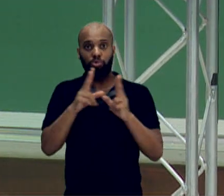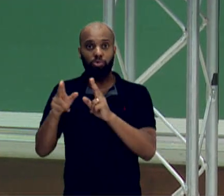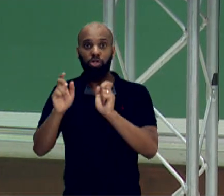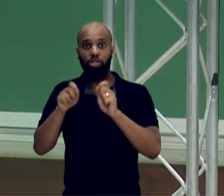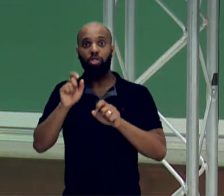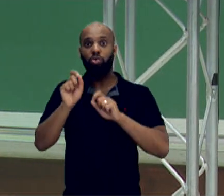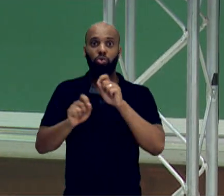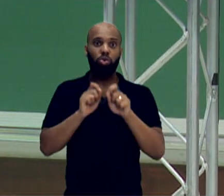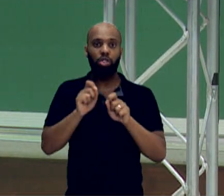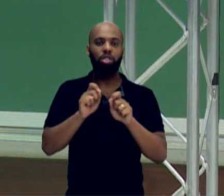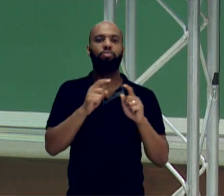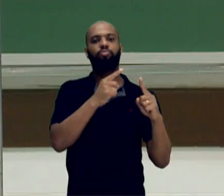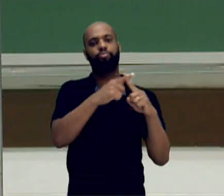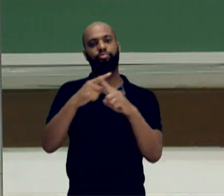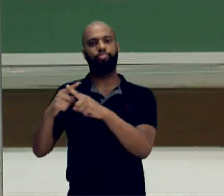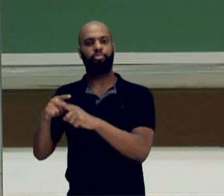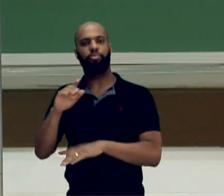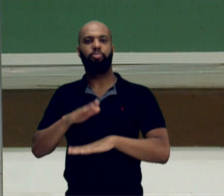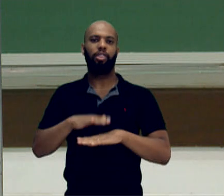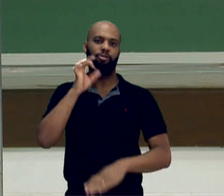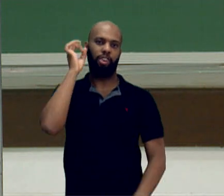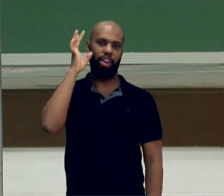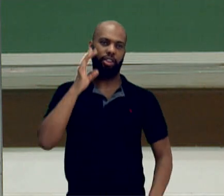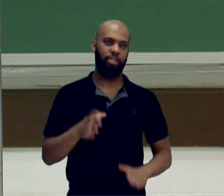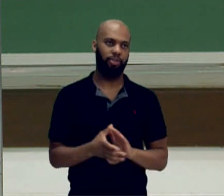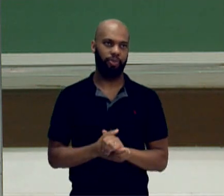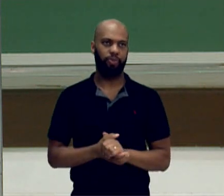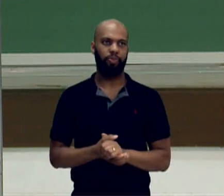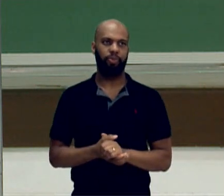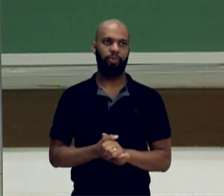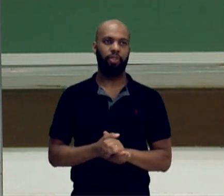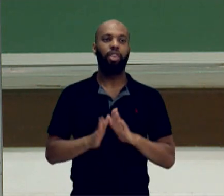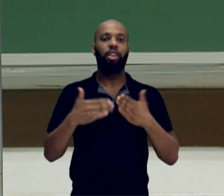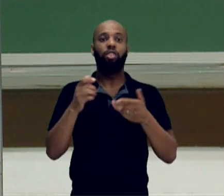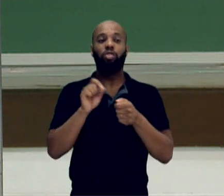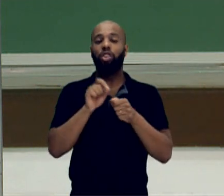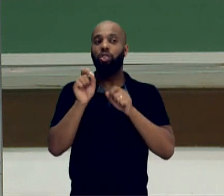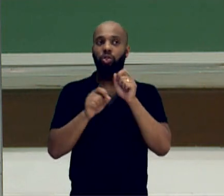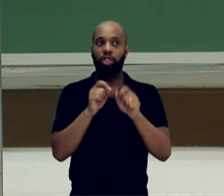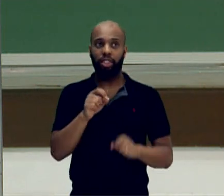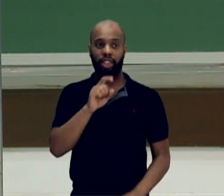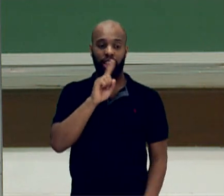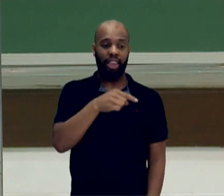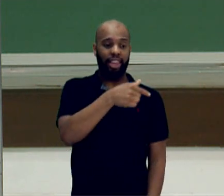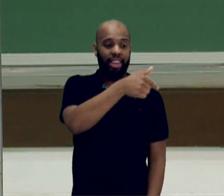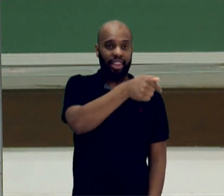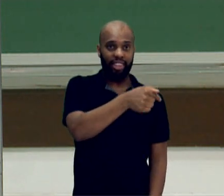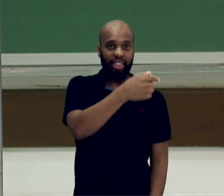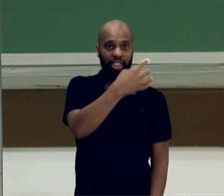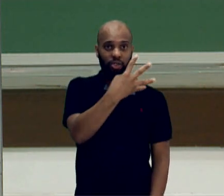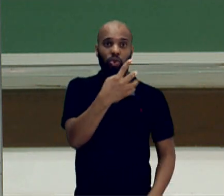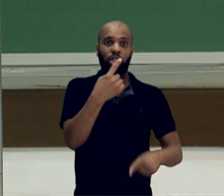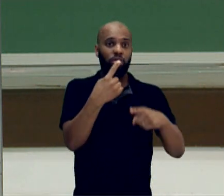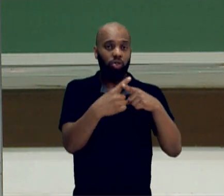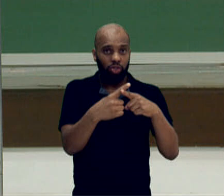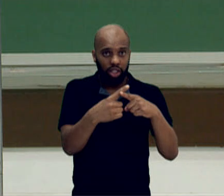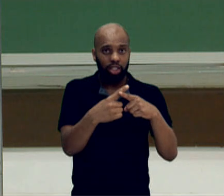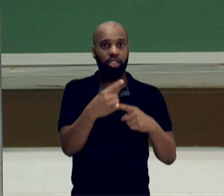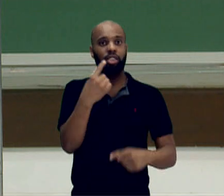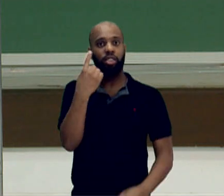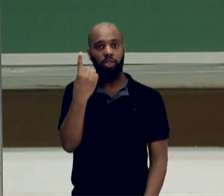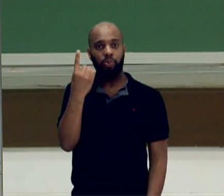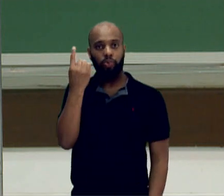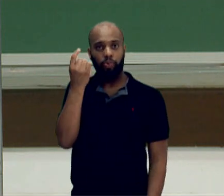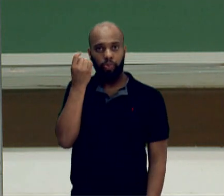transformar numa multiplicação. Muito bem. Então, são 74 vezes o